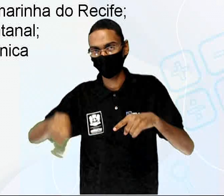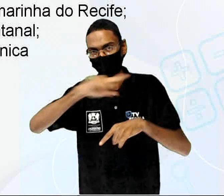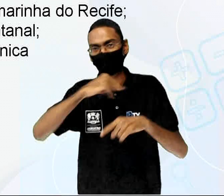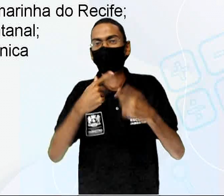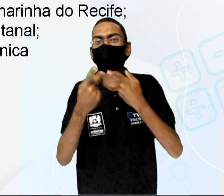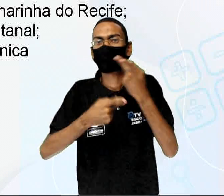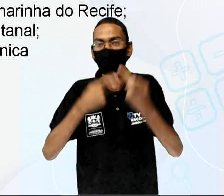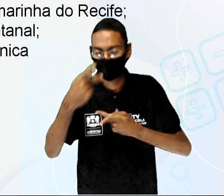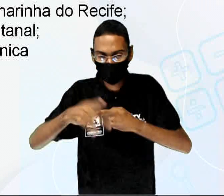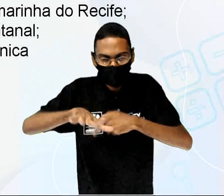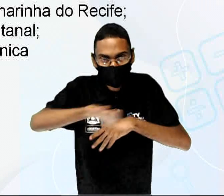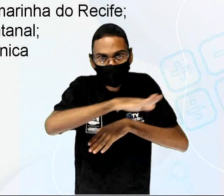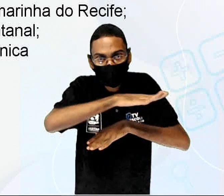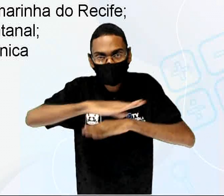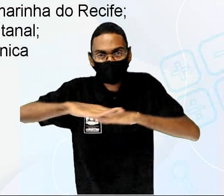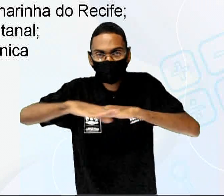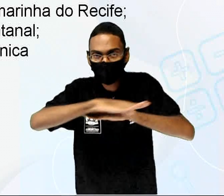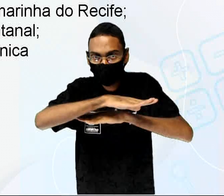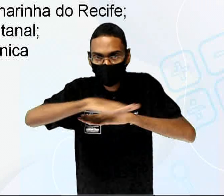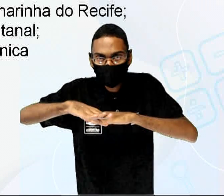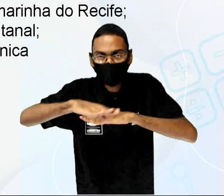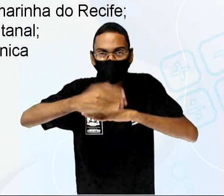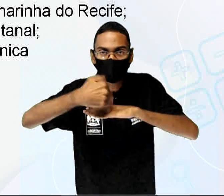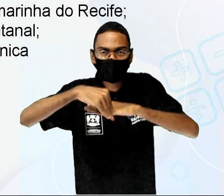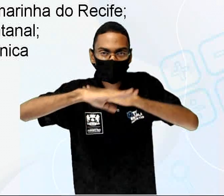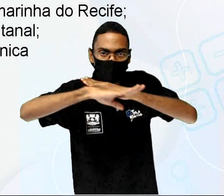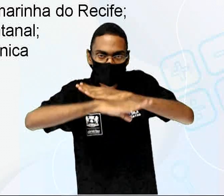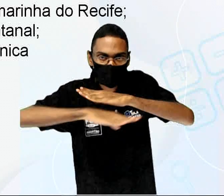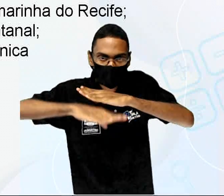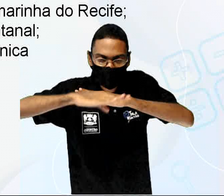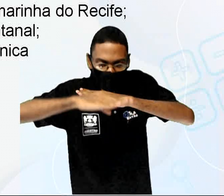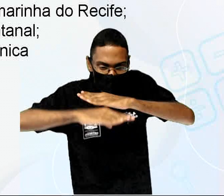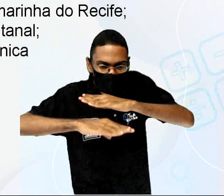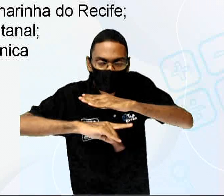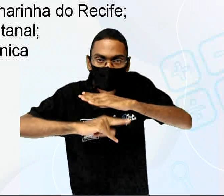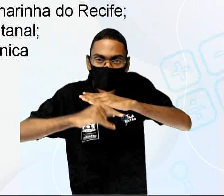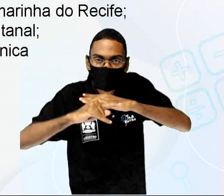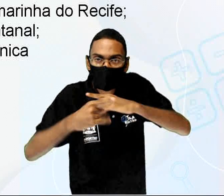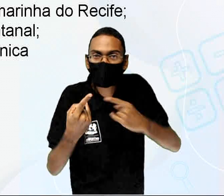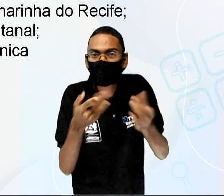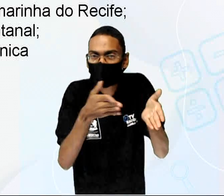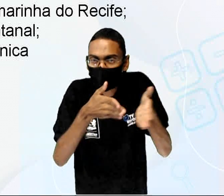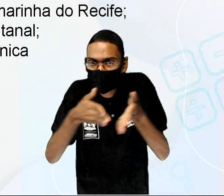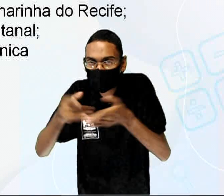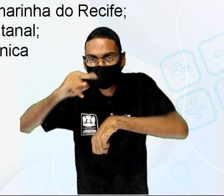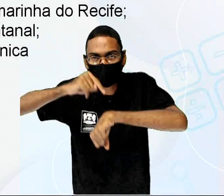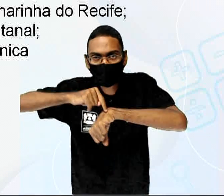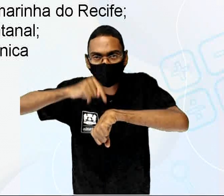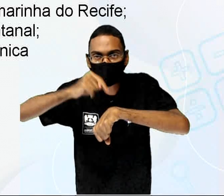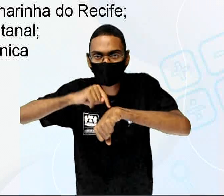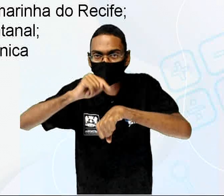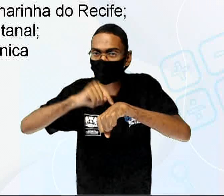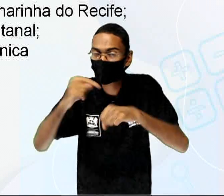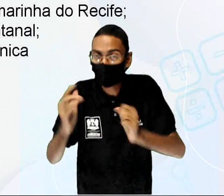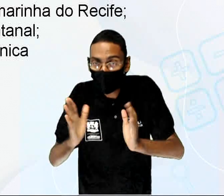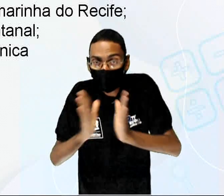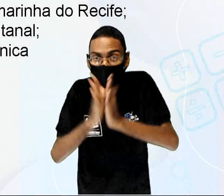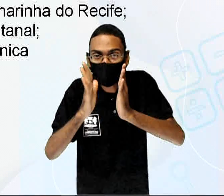ocorre deposição de sedimentos e com o tempo vai havendo uma compactação do